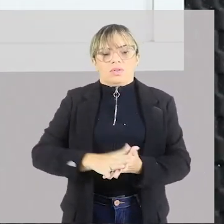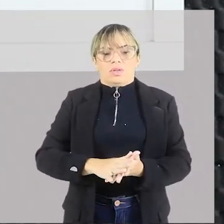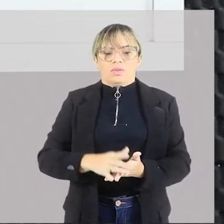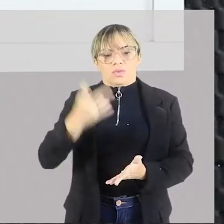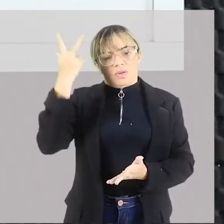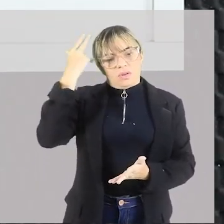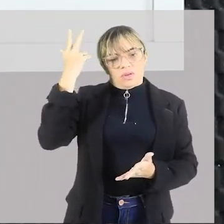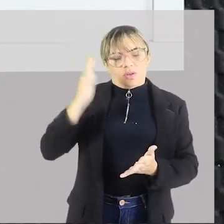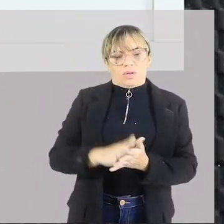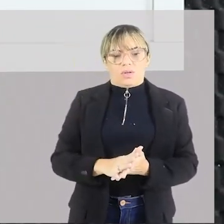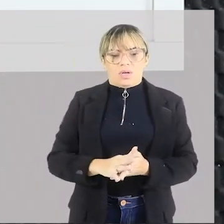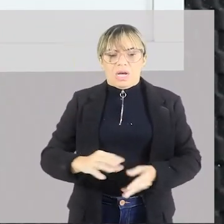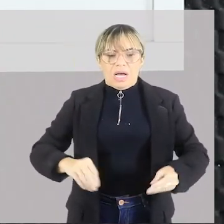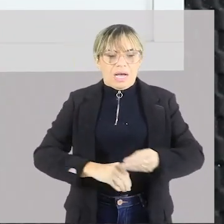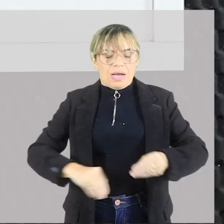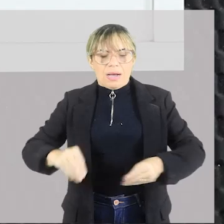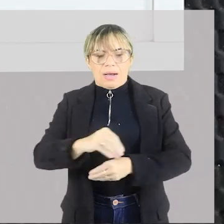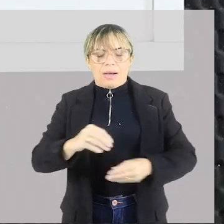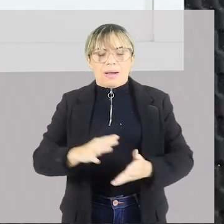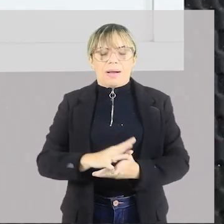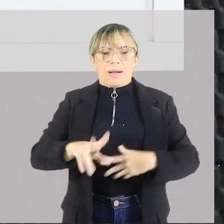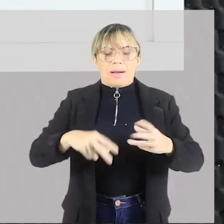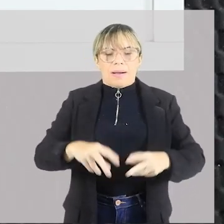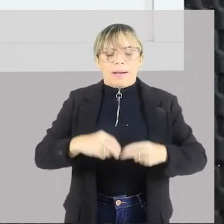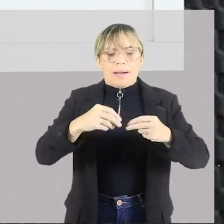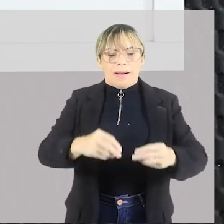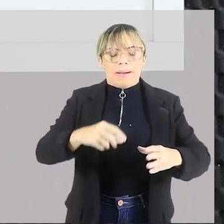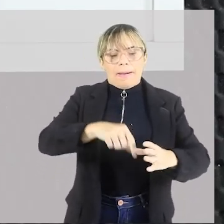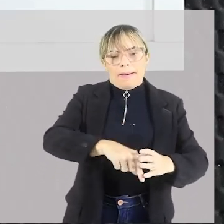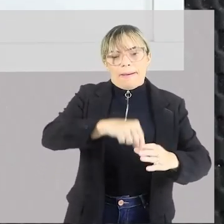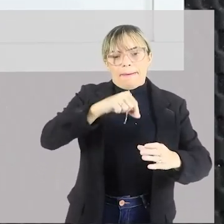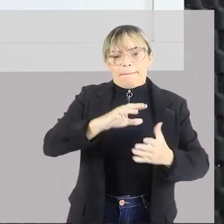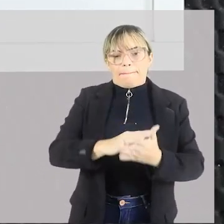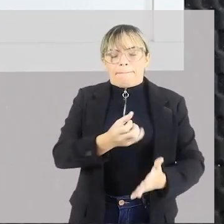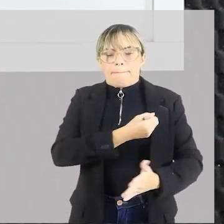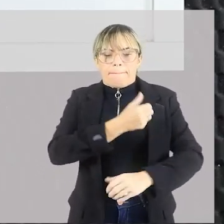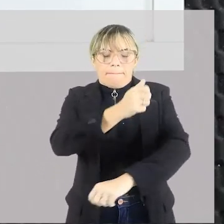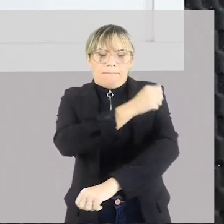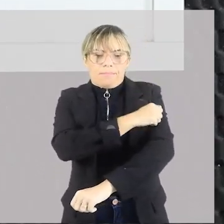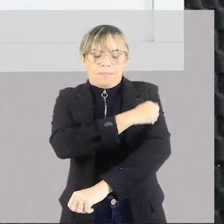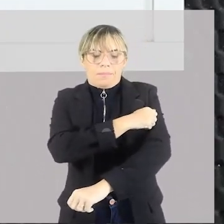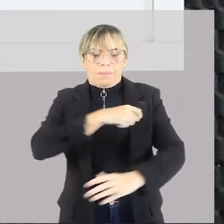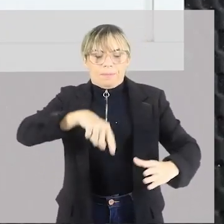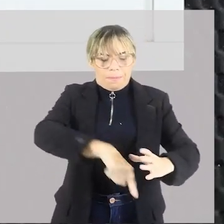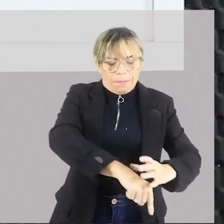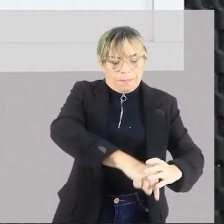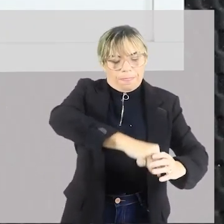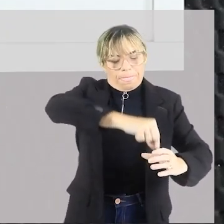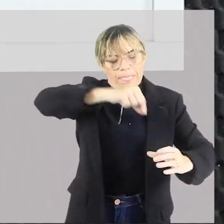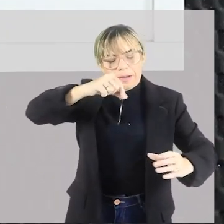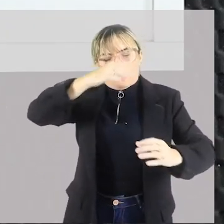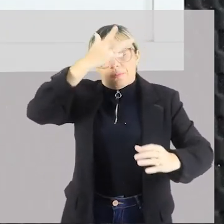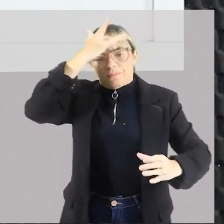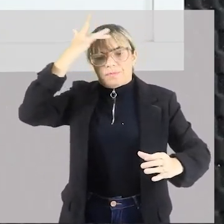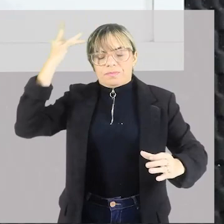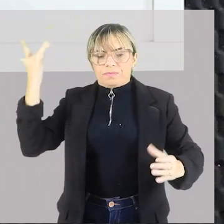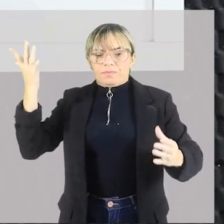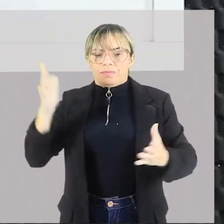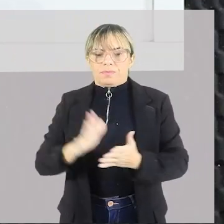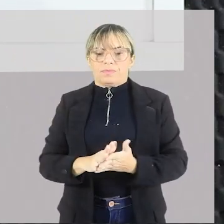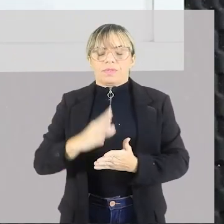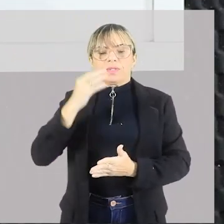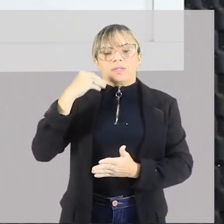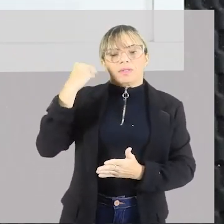sala presentear um aluno tem 40 alunos vou pegar botar o nome deles num saco e tirar uma pessoa Esse é um